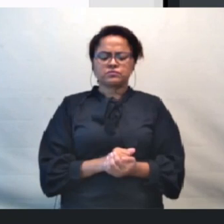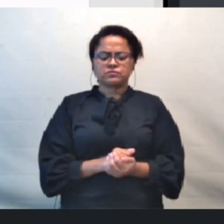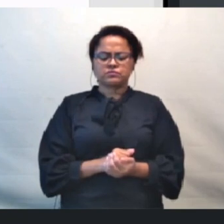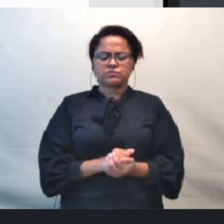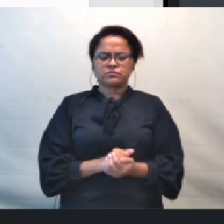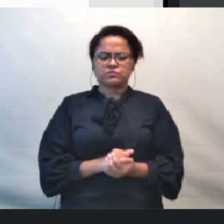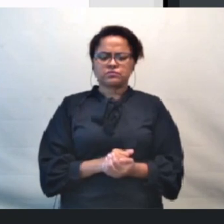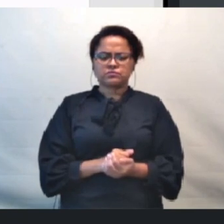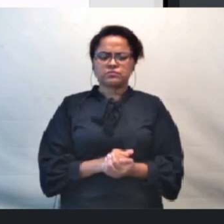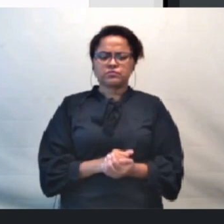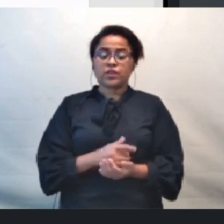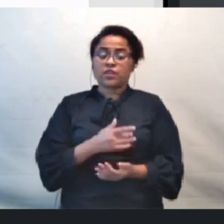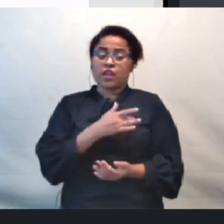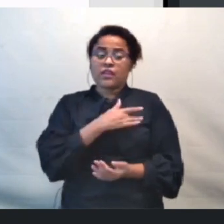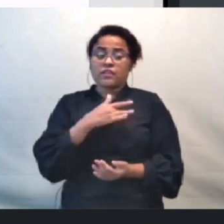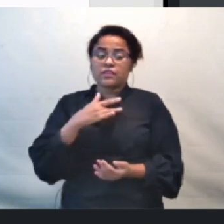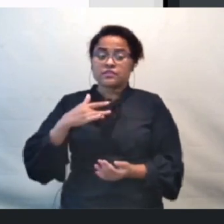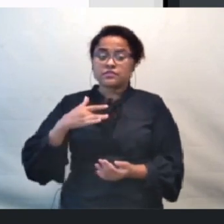Passando para a resultado da saúde,